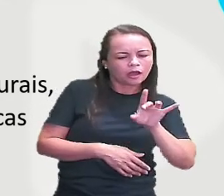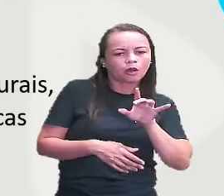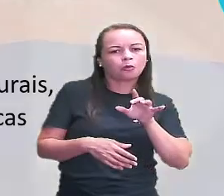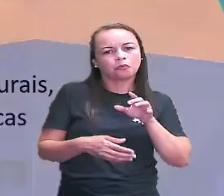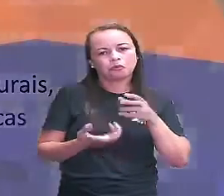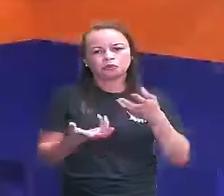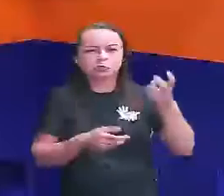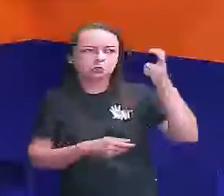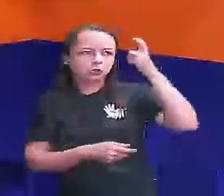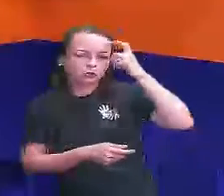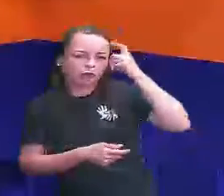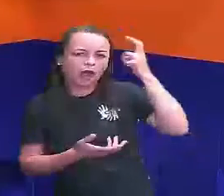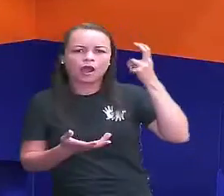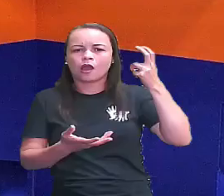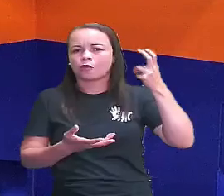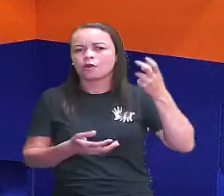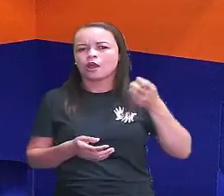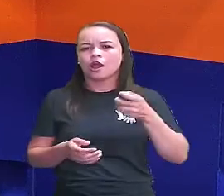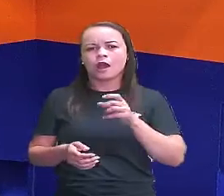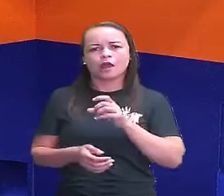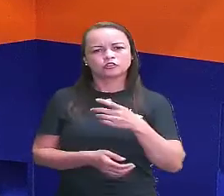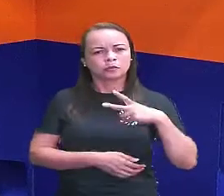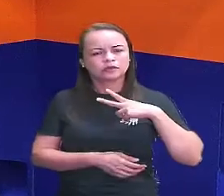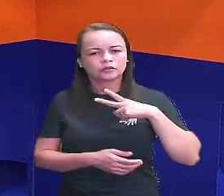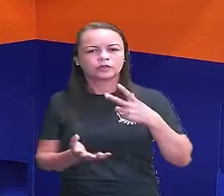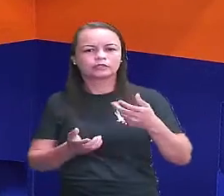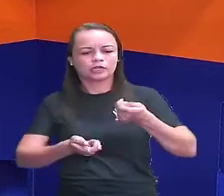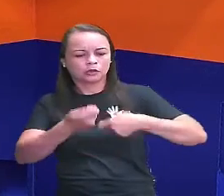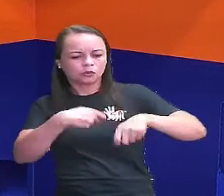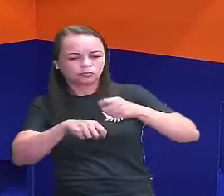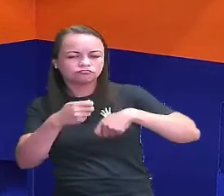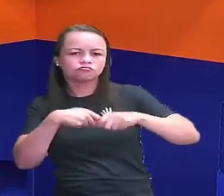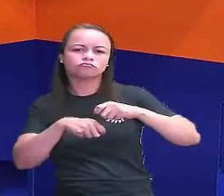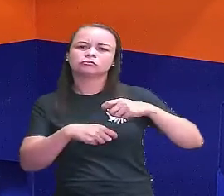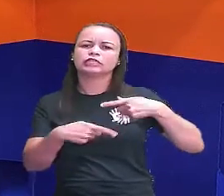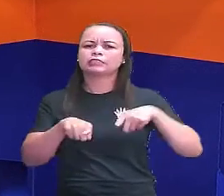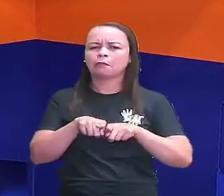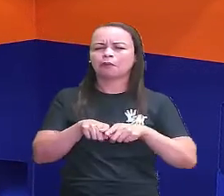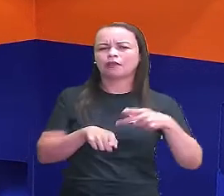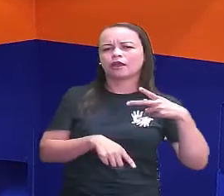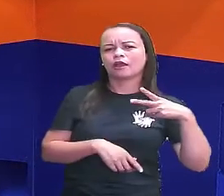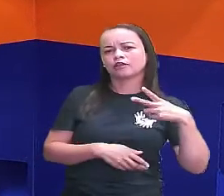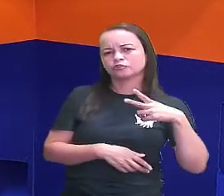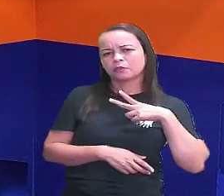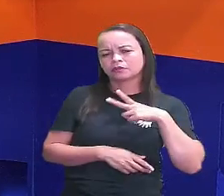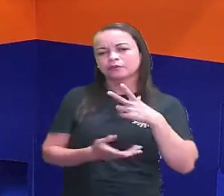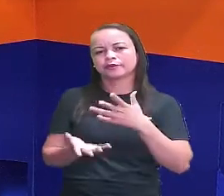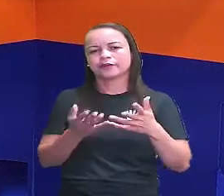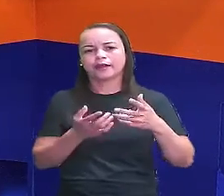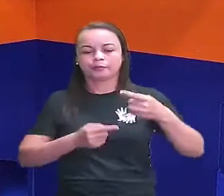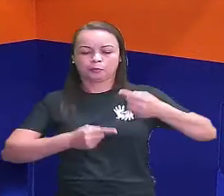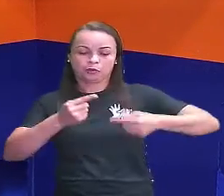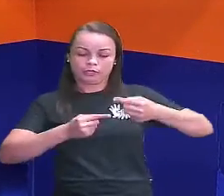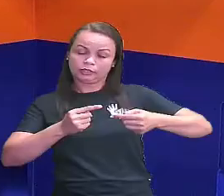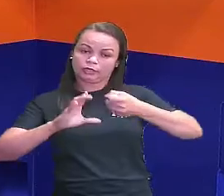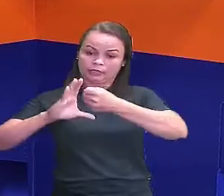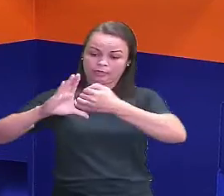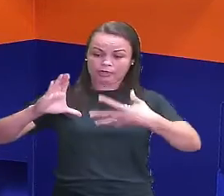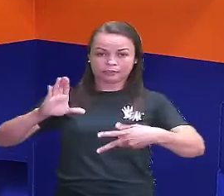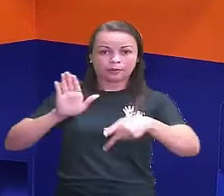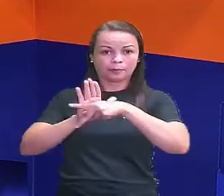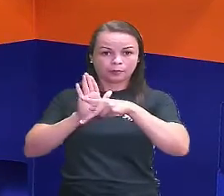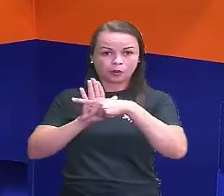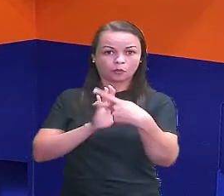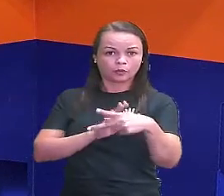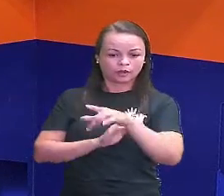particularidades culturais, as particularidades econômicas, as particularidades políticas, né? As características